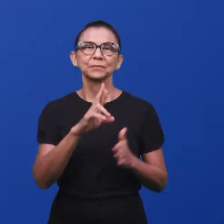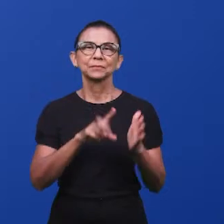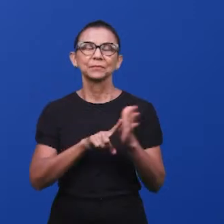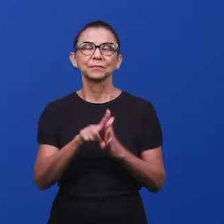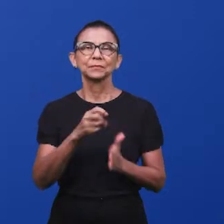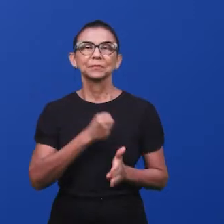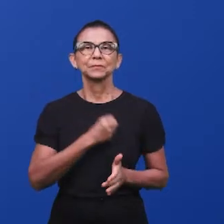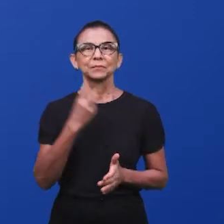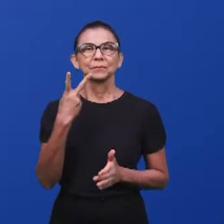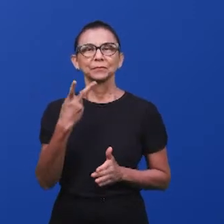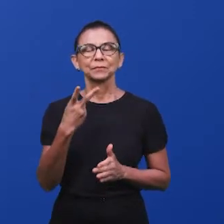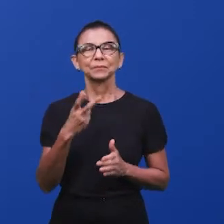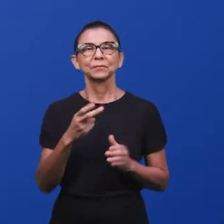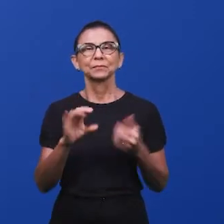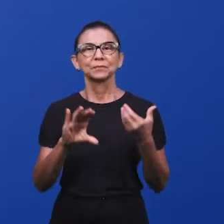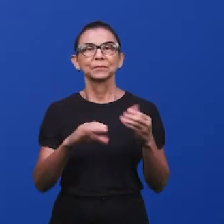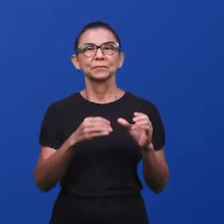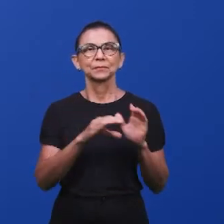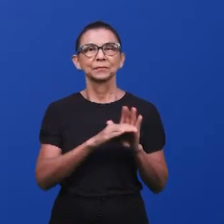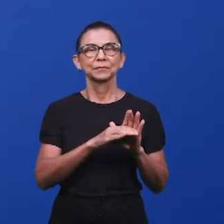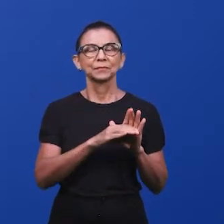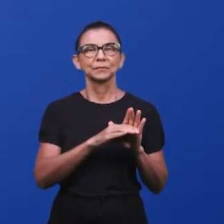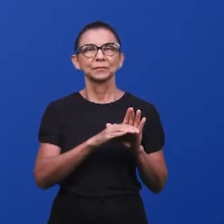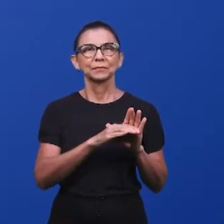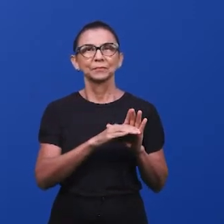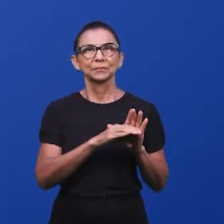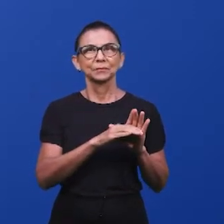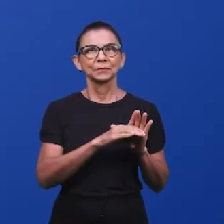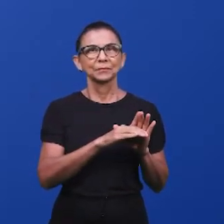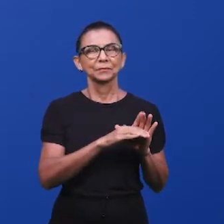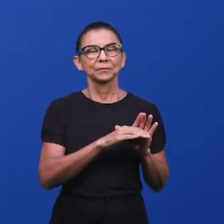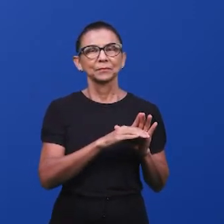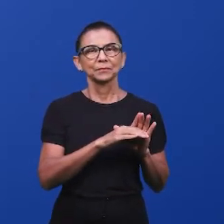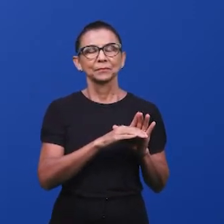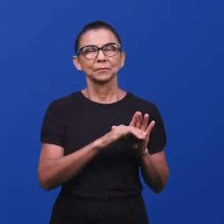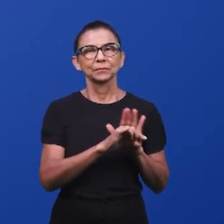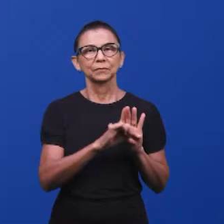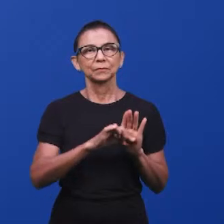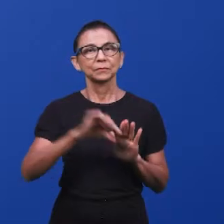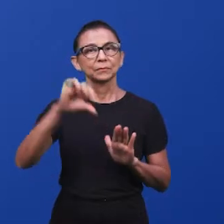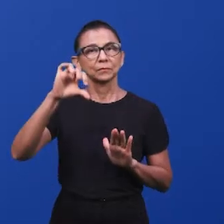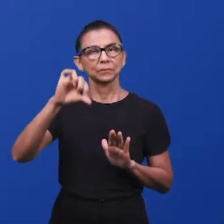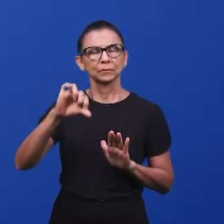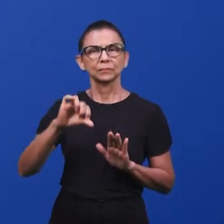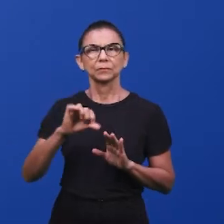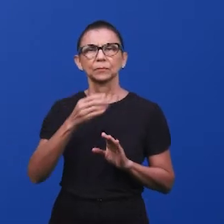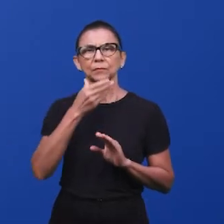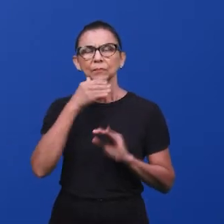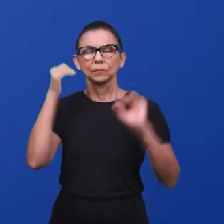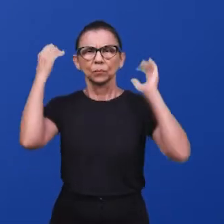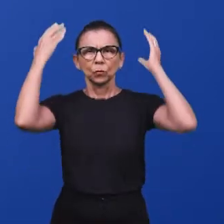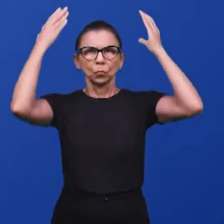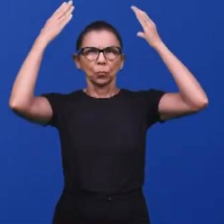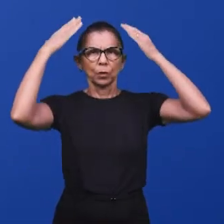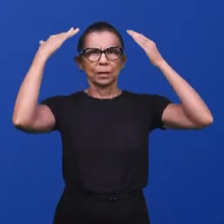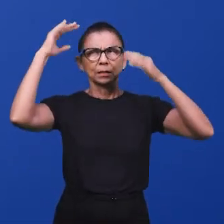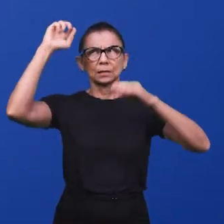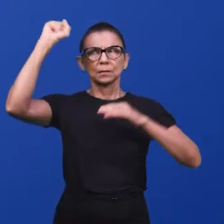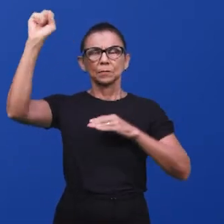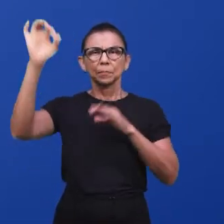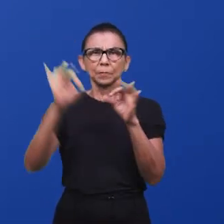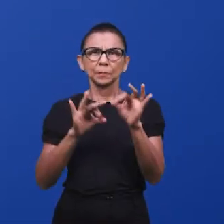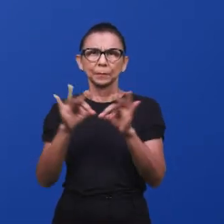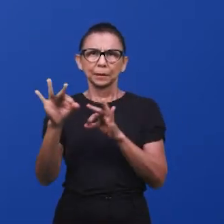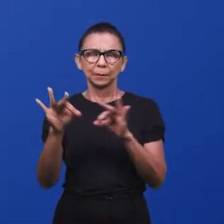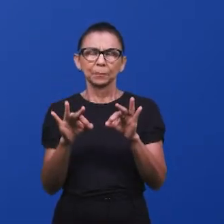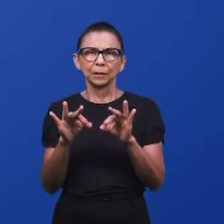pergunta 2, no capítulo de Cantares, versos 3, versos 9 e 10. O verso 9 nos diz assim: o rei Salomão fez